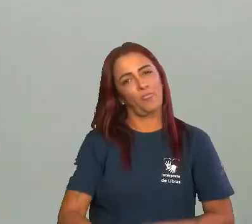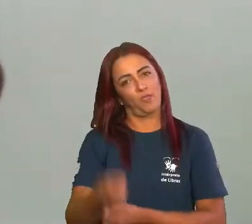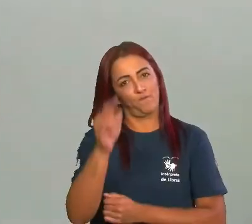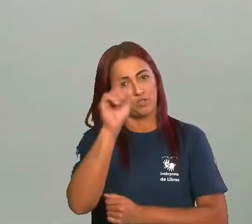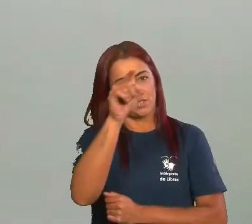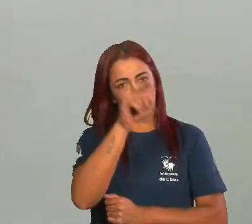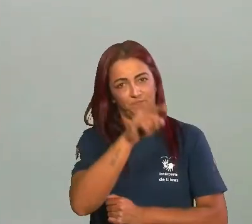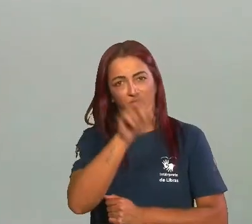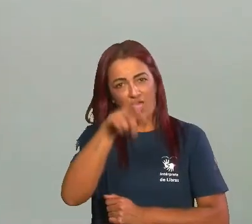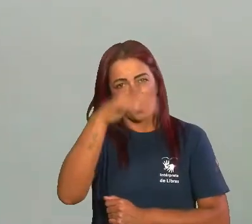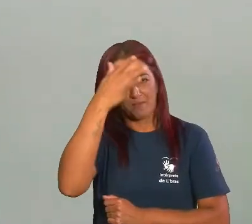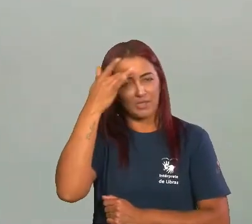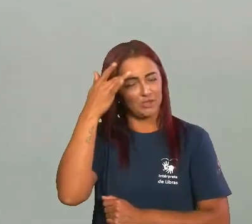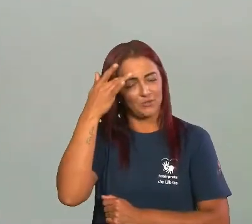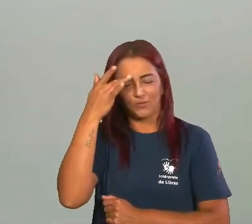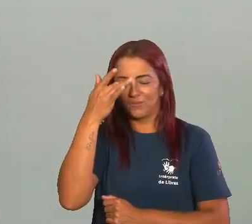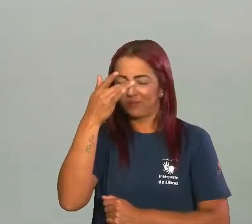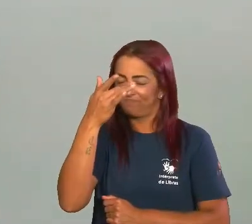você é uma pessoa